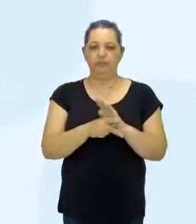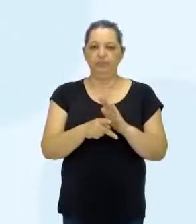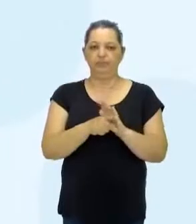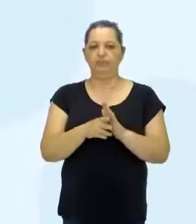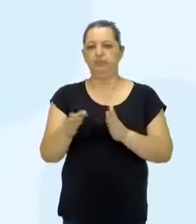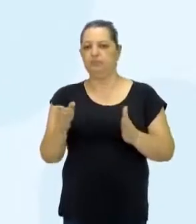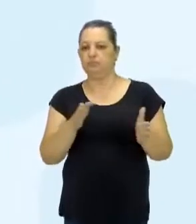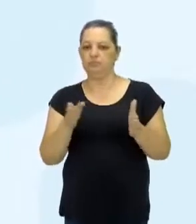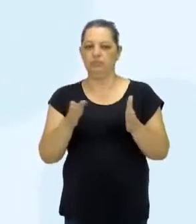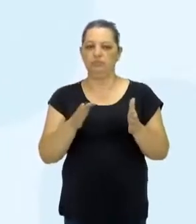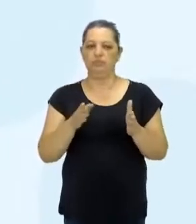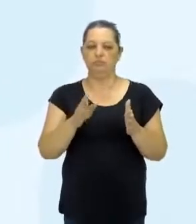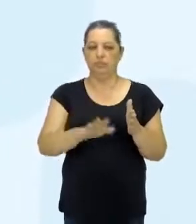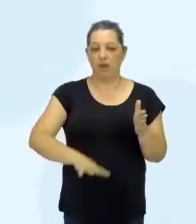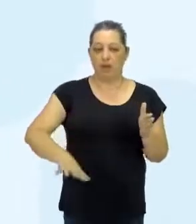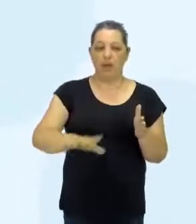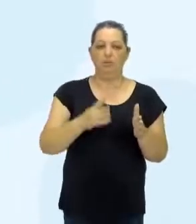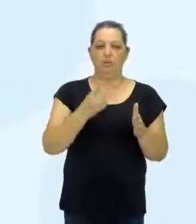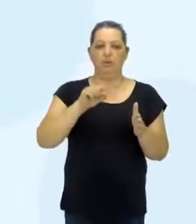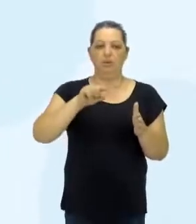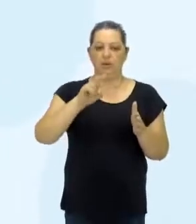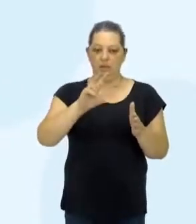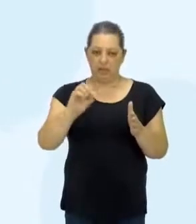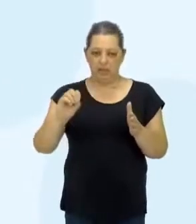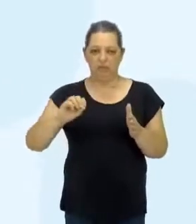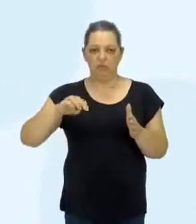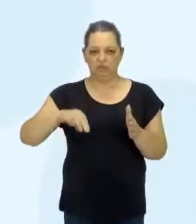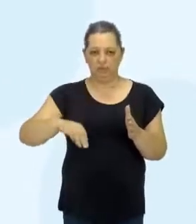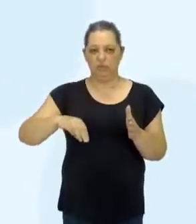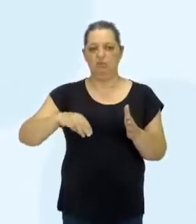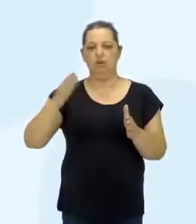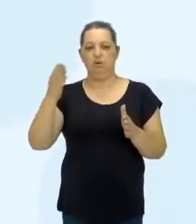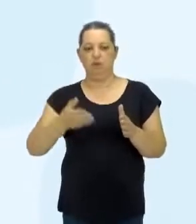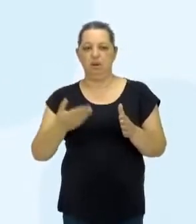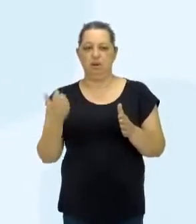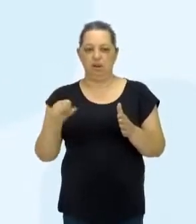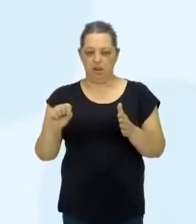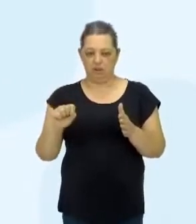meio de 1.500 metros por segundo, certo? Aqui está no meio